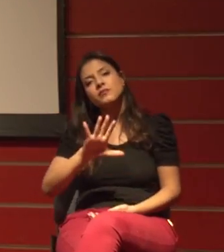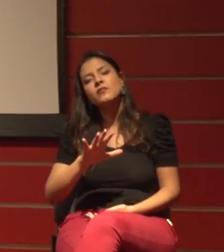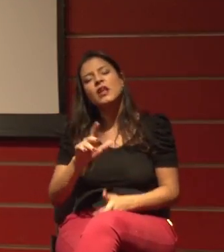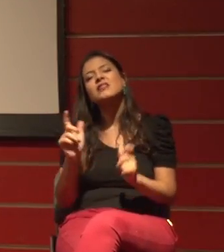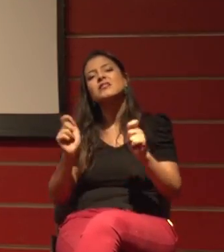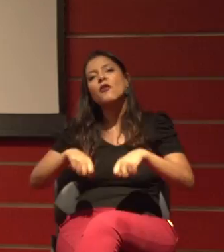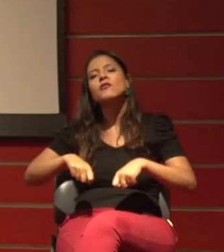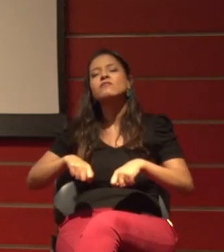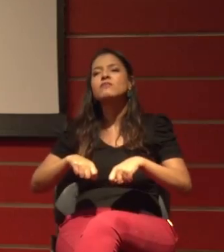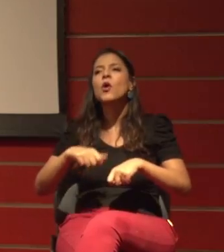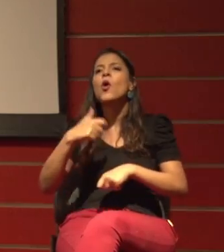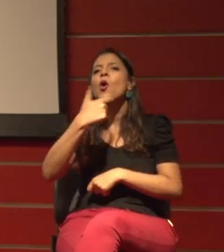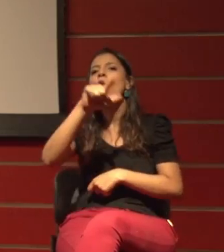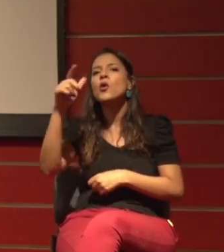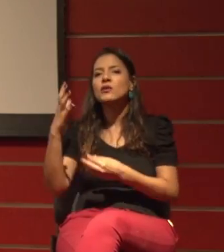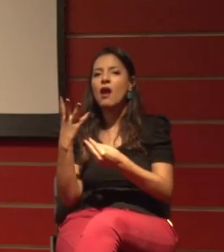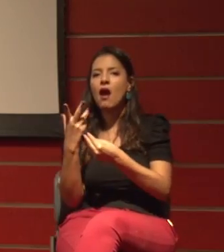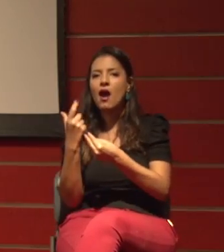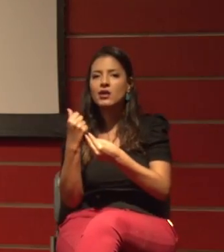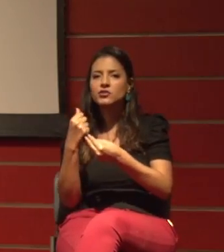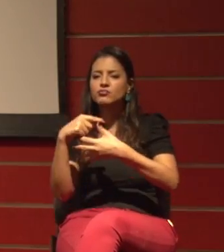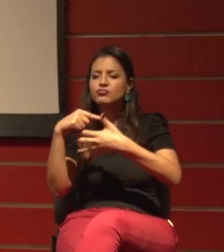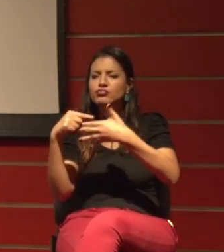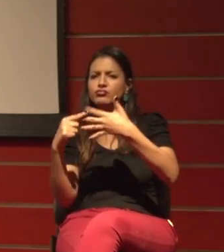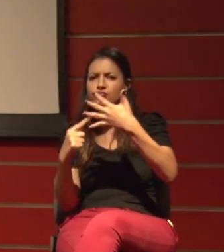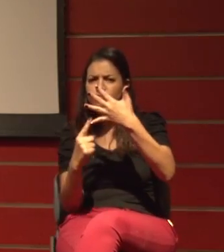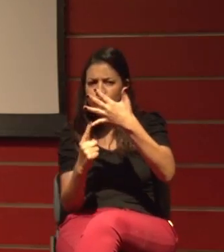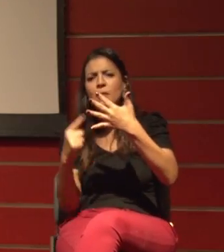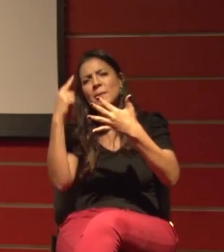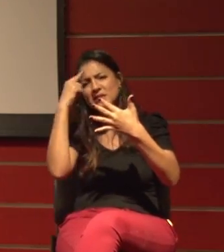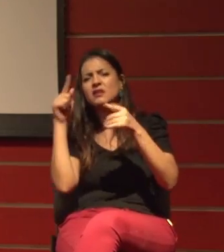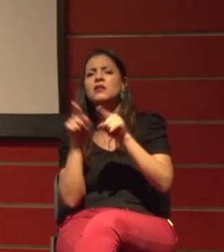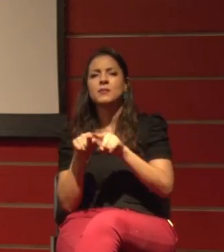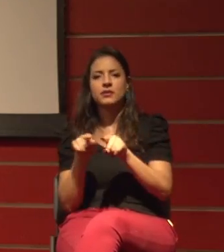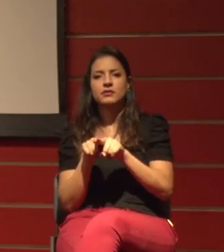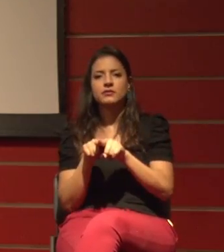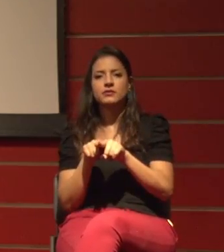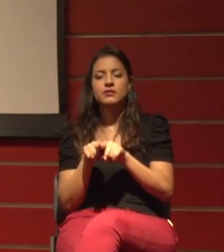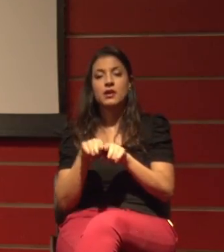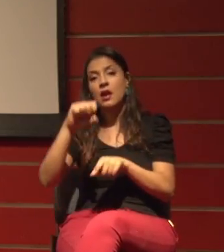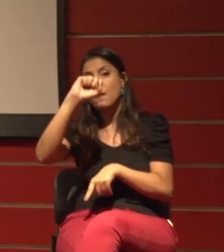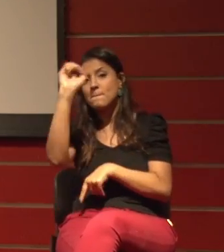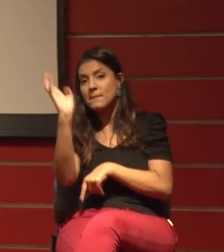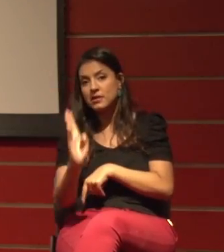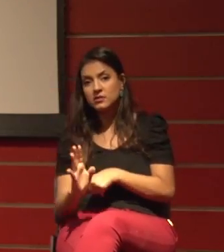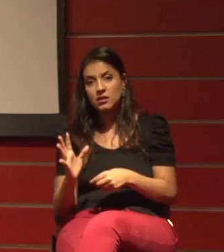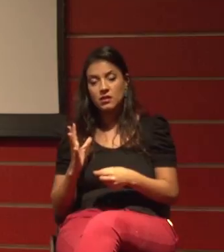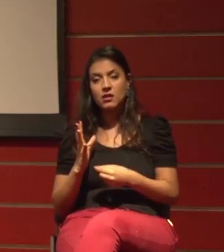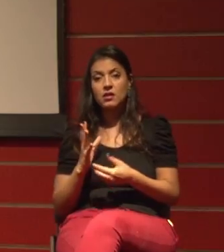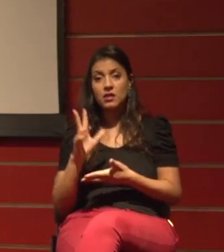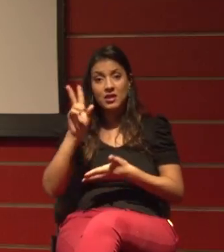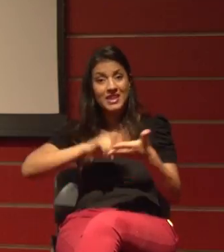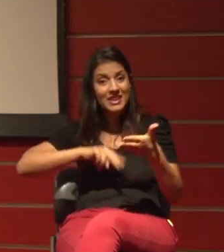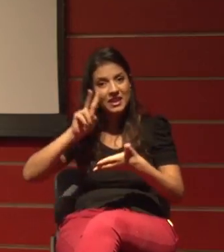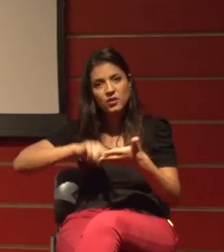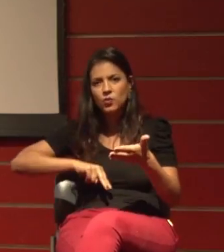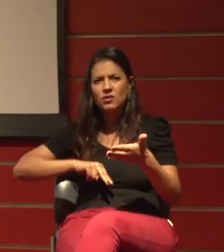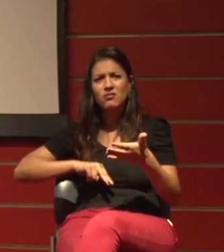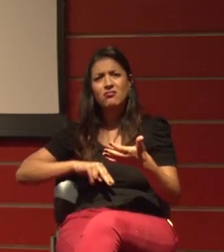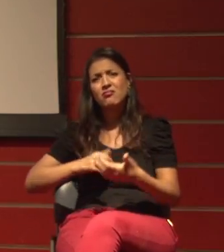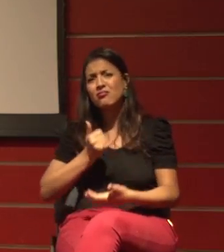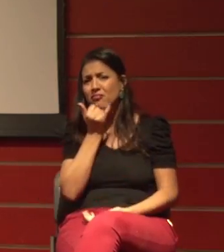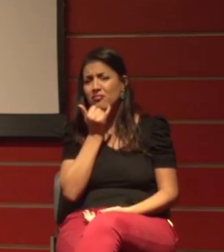um leque aí paraas outras Artes também né Eh a a literatura brasileira nos últimos anos Tá ali tá muito